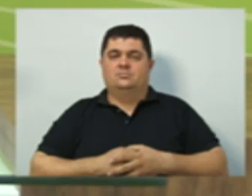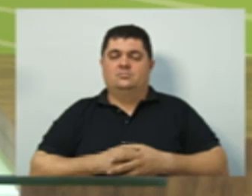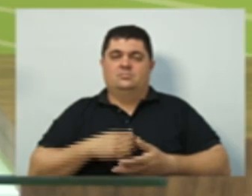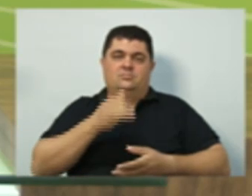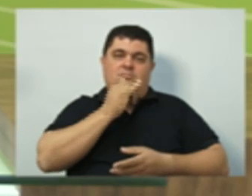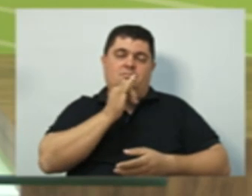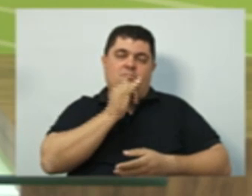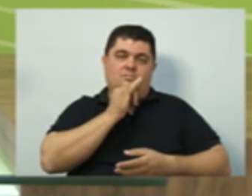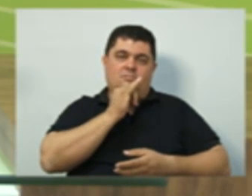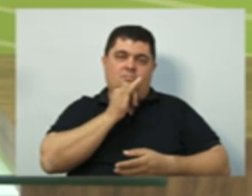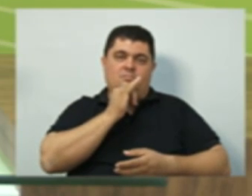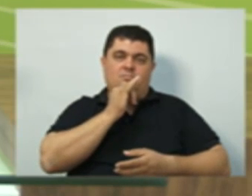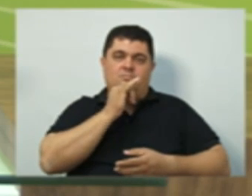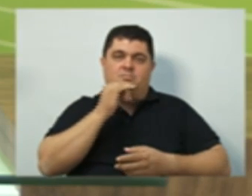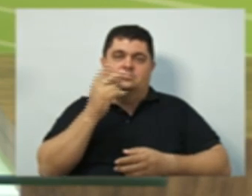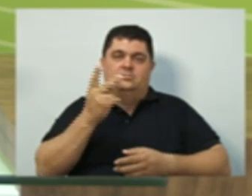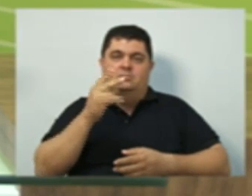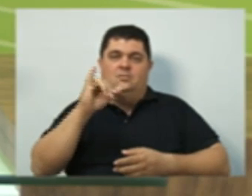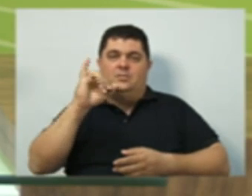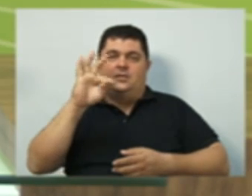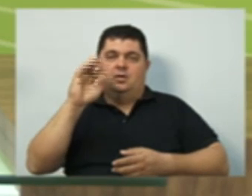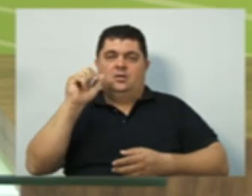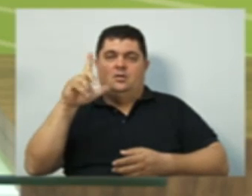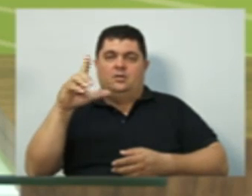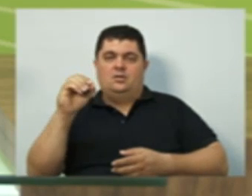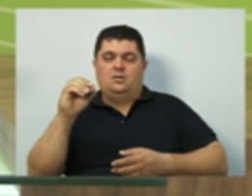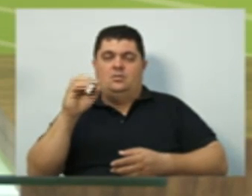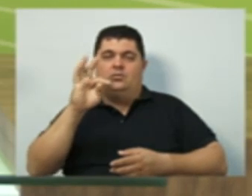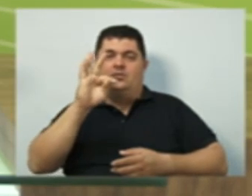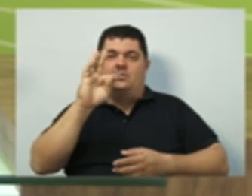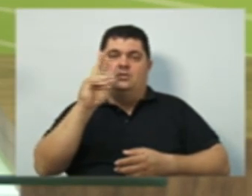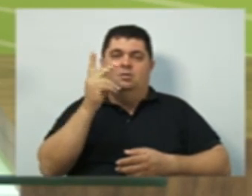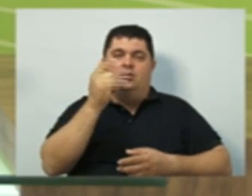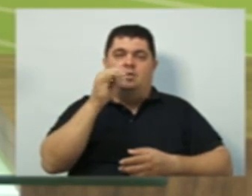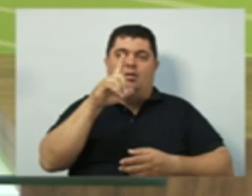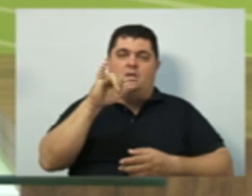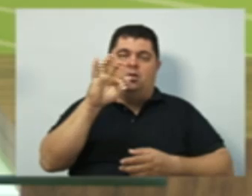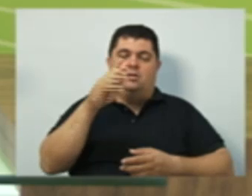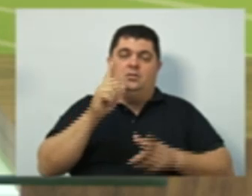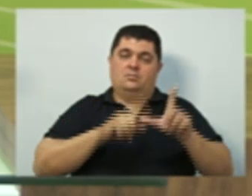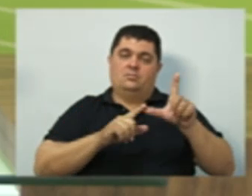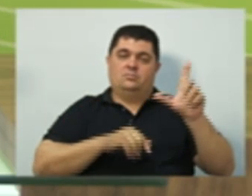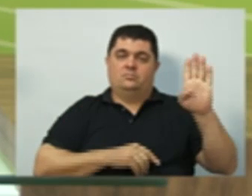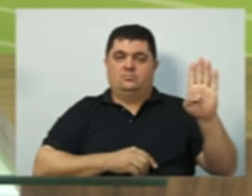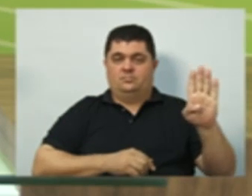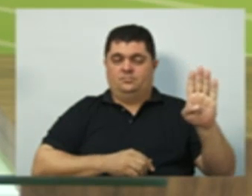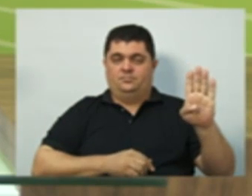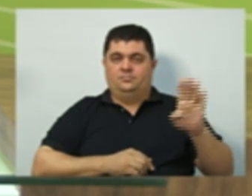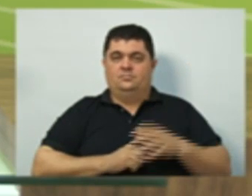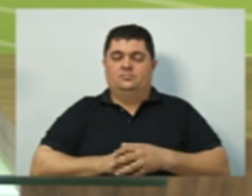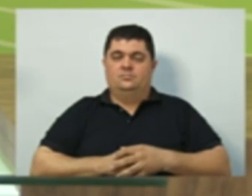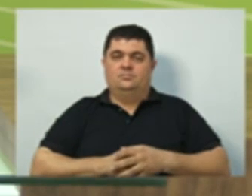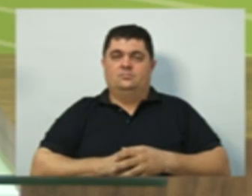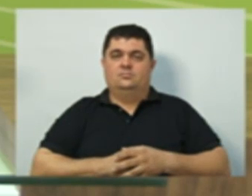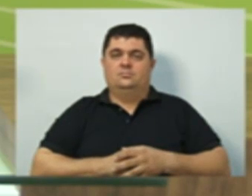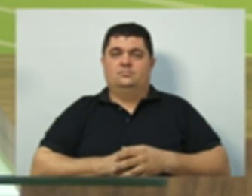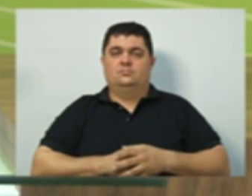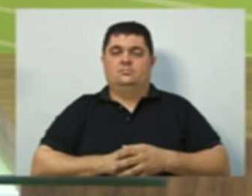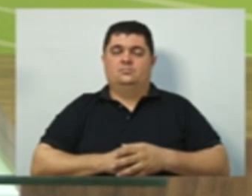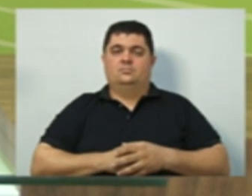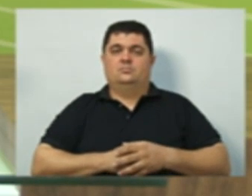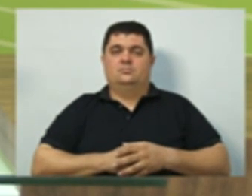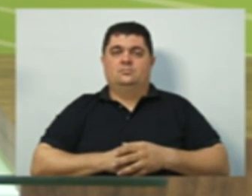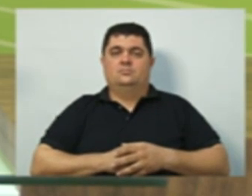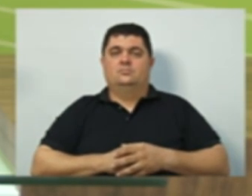exemplo, a dupla Ítalo e Thalita colocou que seria a letra B. Agora...